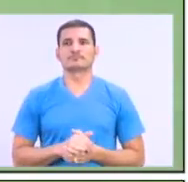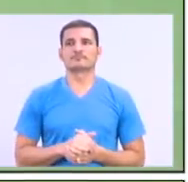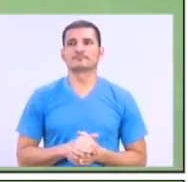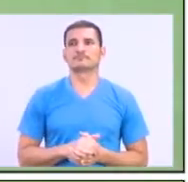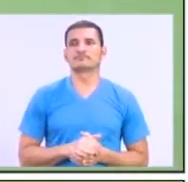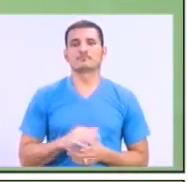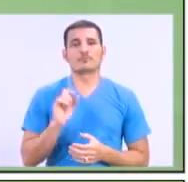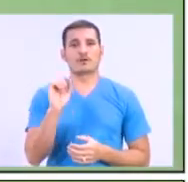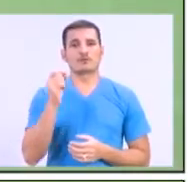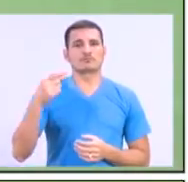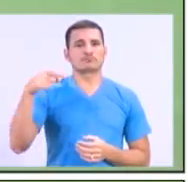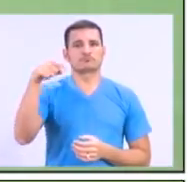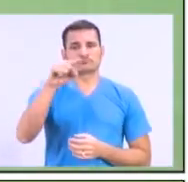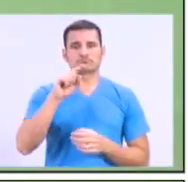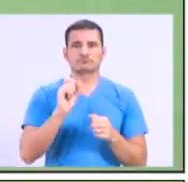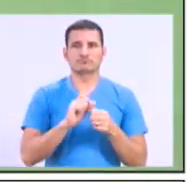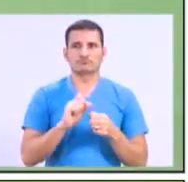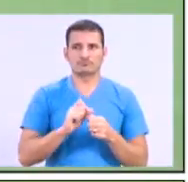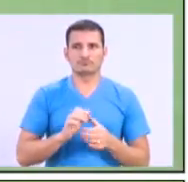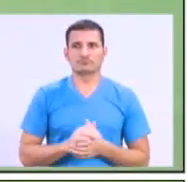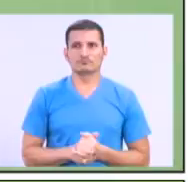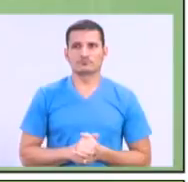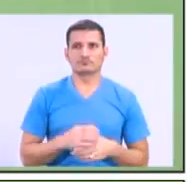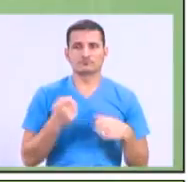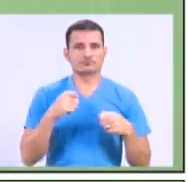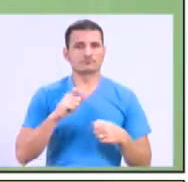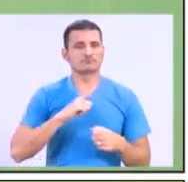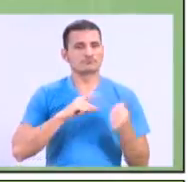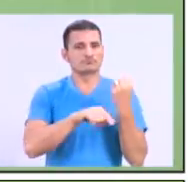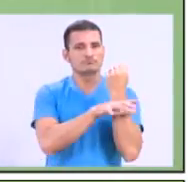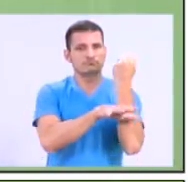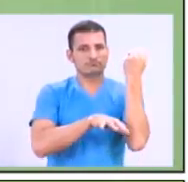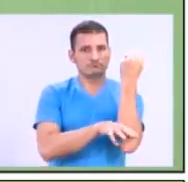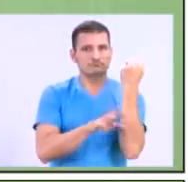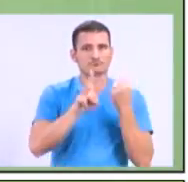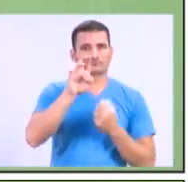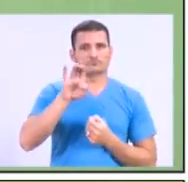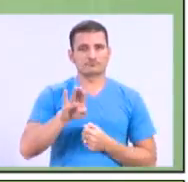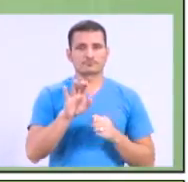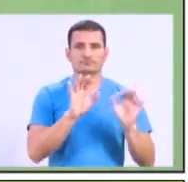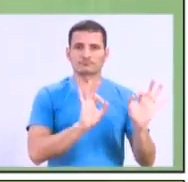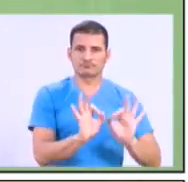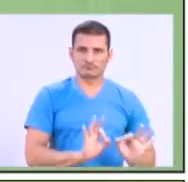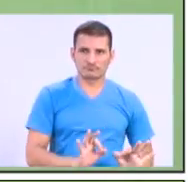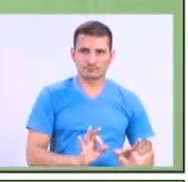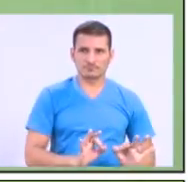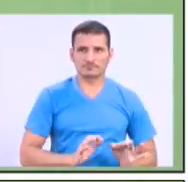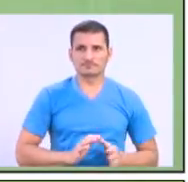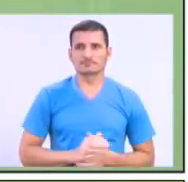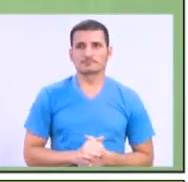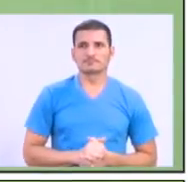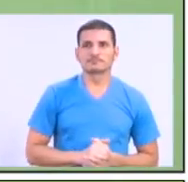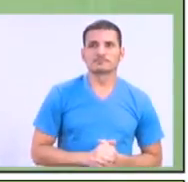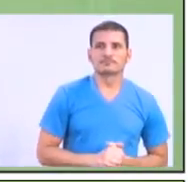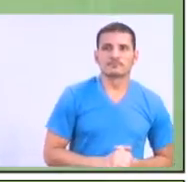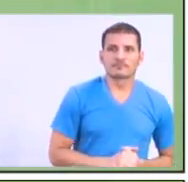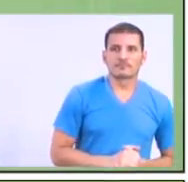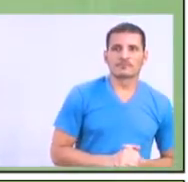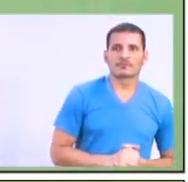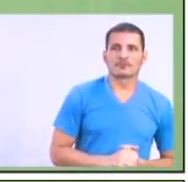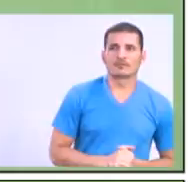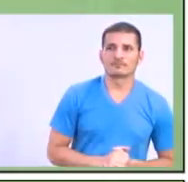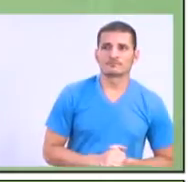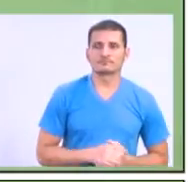vai fazer, né? É necessário ter um servidor web configurado para isso, né?